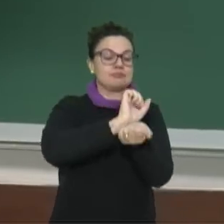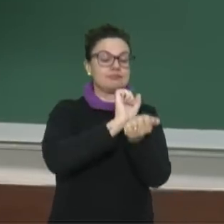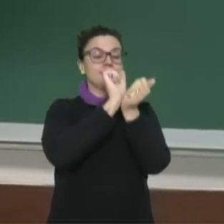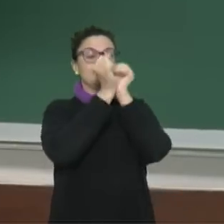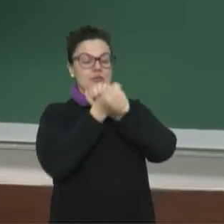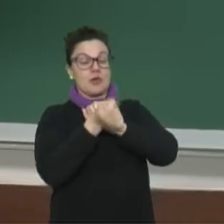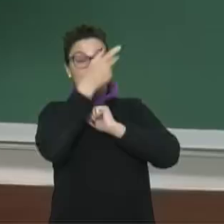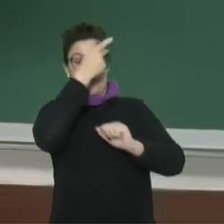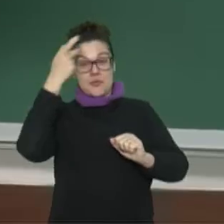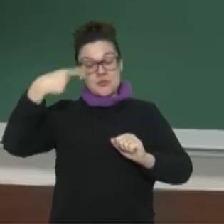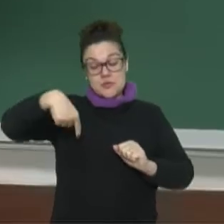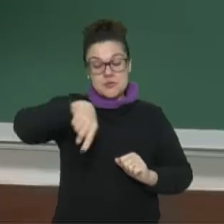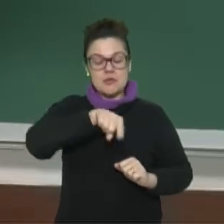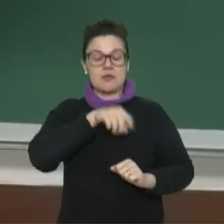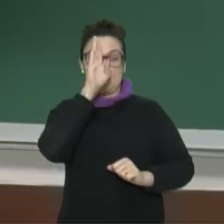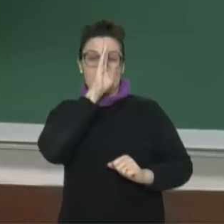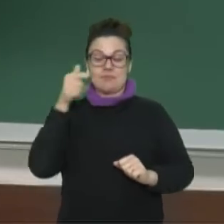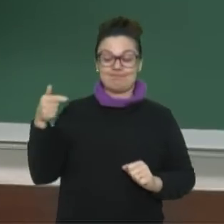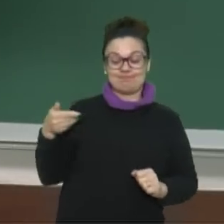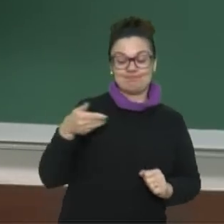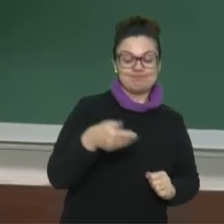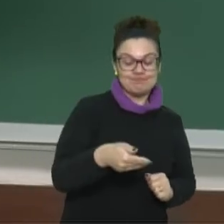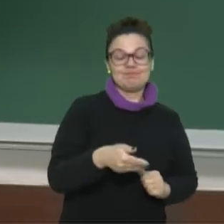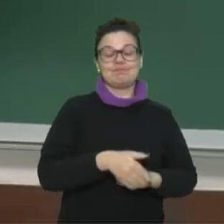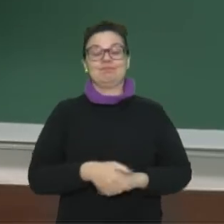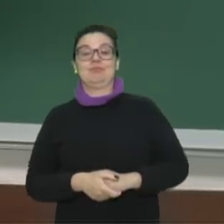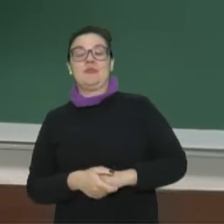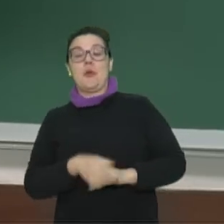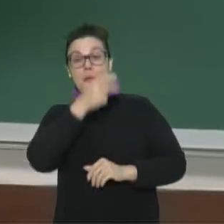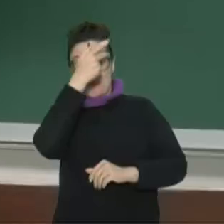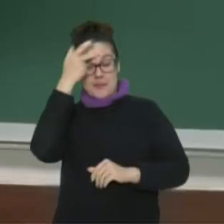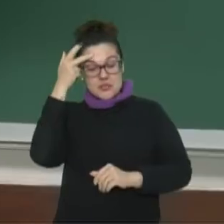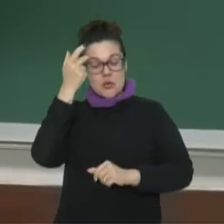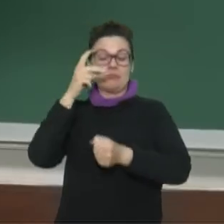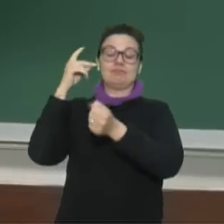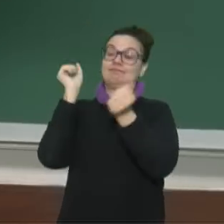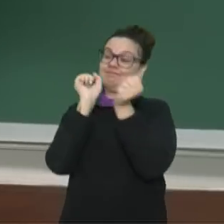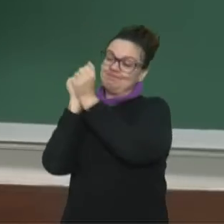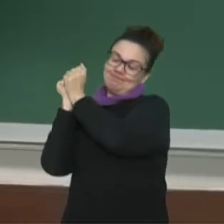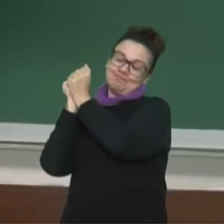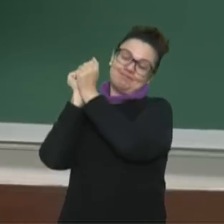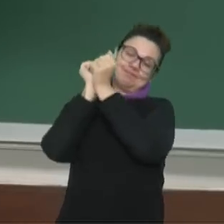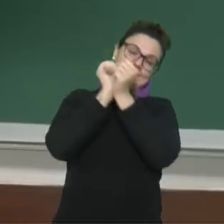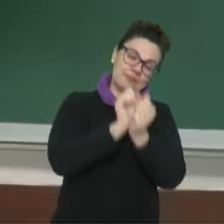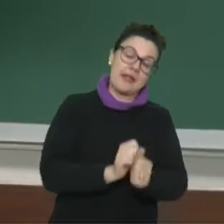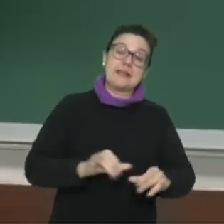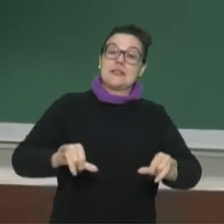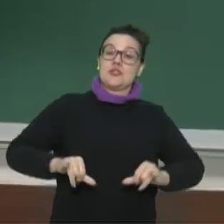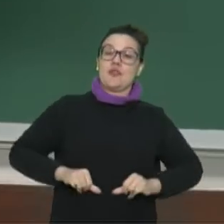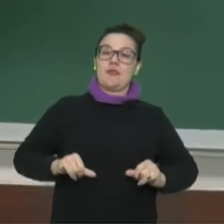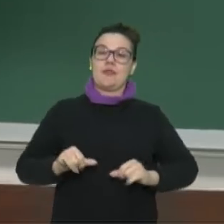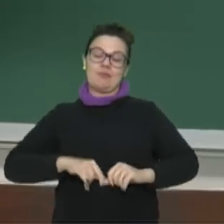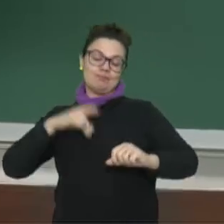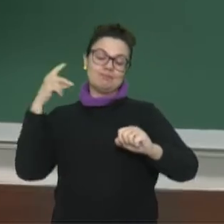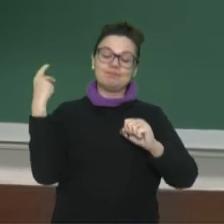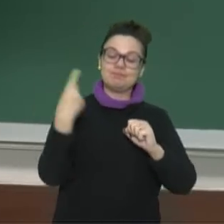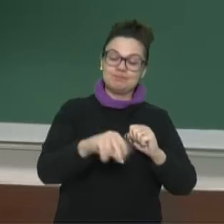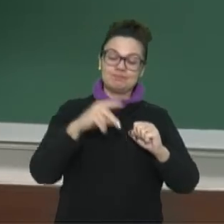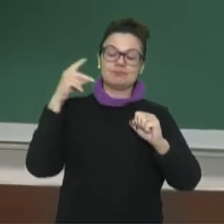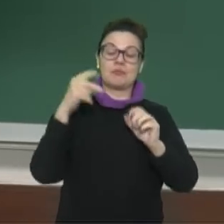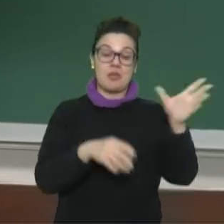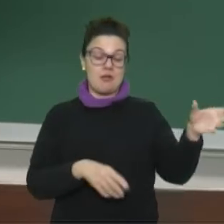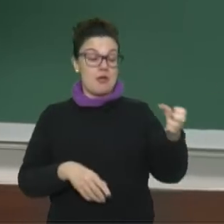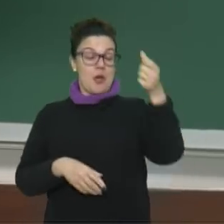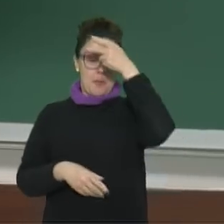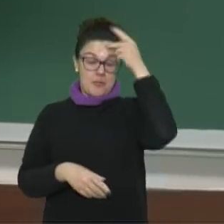que teve das pessoas no nosso país, né? Então, as pessoas que vieram à força, que foram torturadas, que foram vendidas, né,